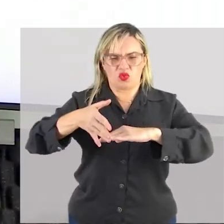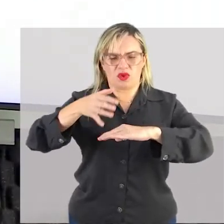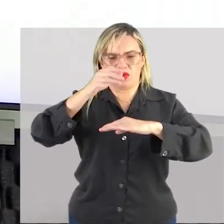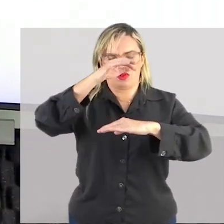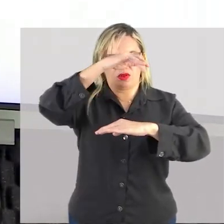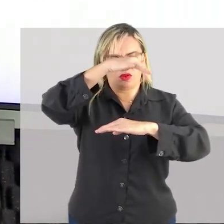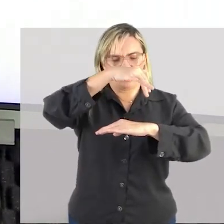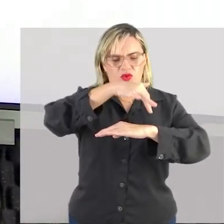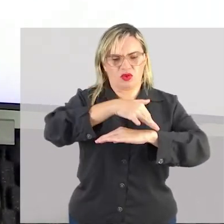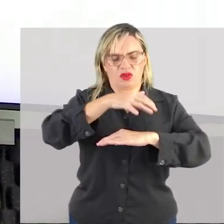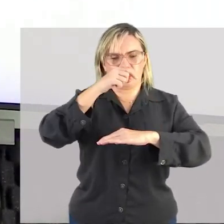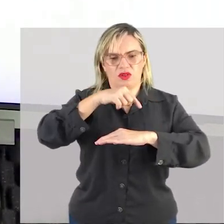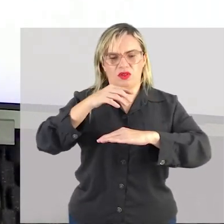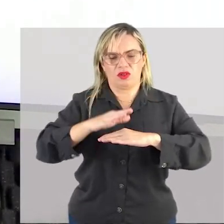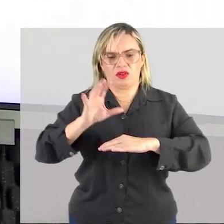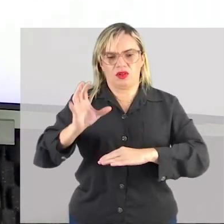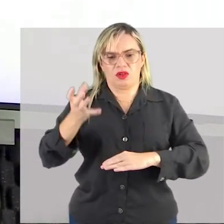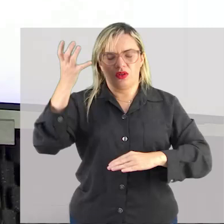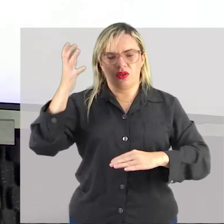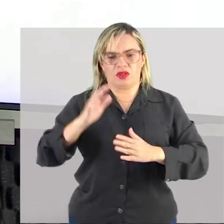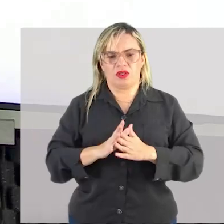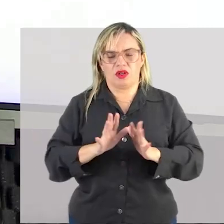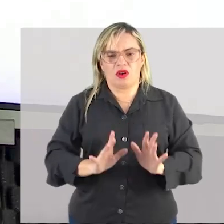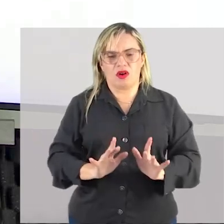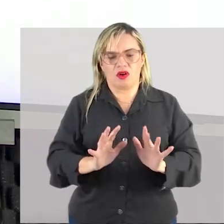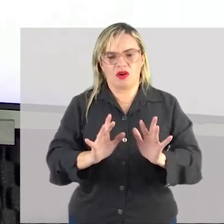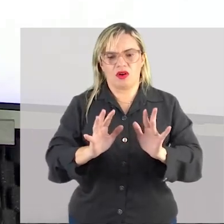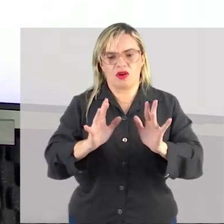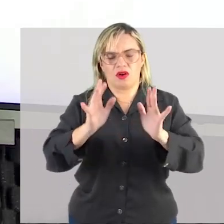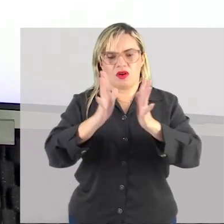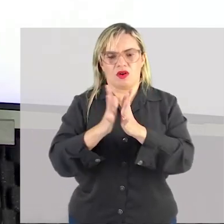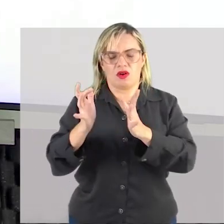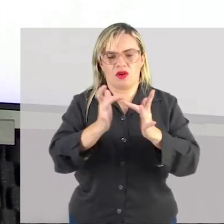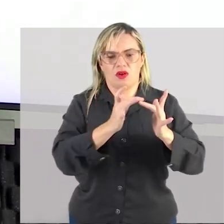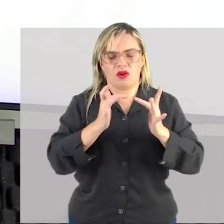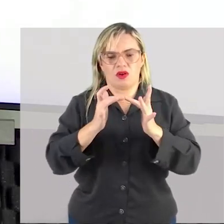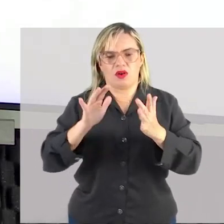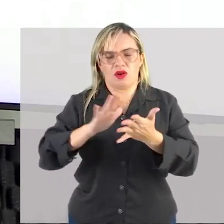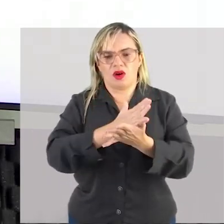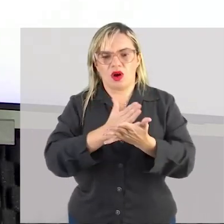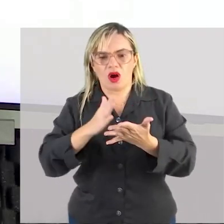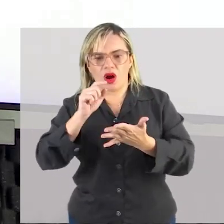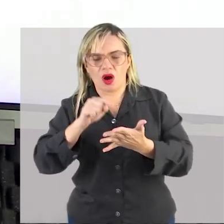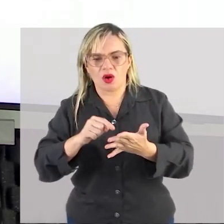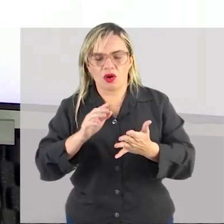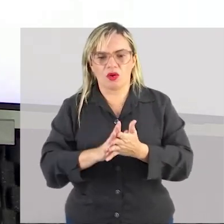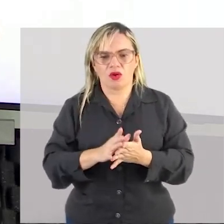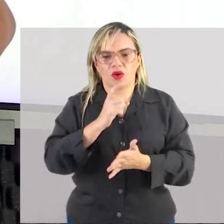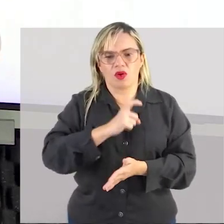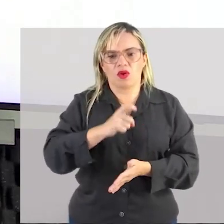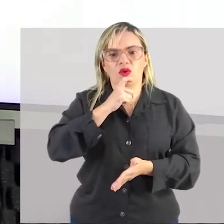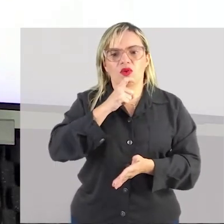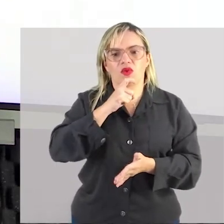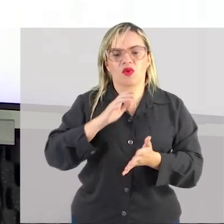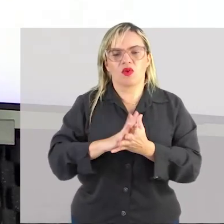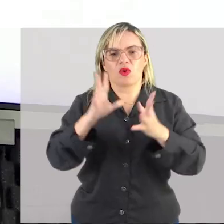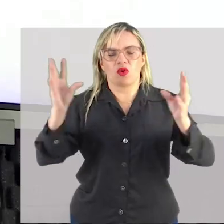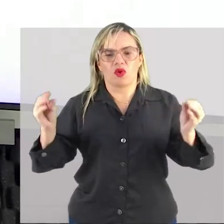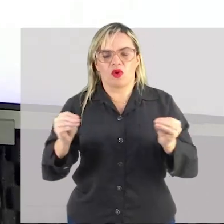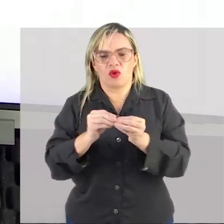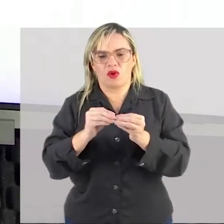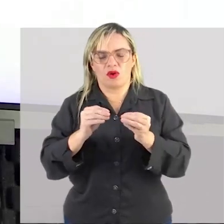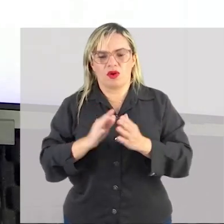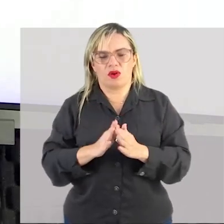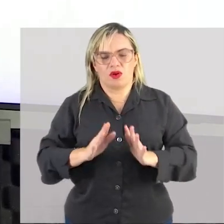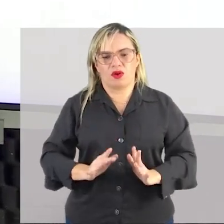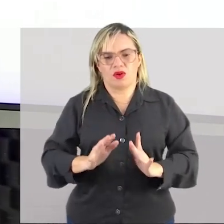é? O que que acontece? Aquele vapor, quando ele toca em alguma coisa fria, ele condensa. O vapor,